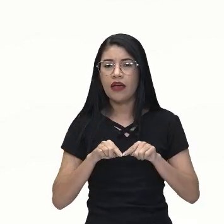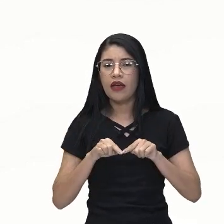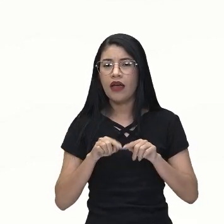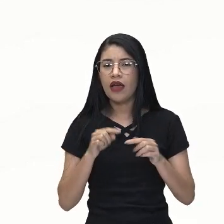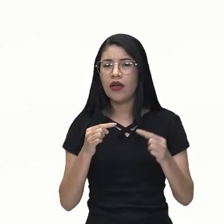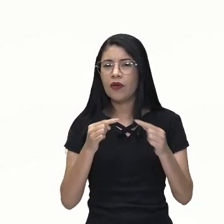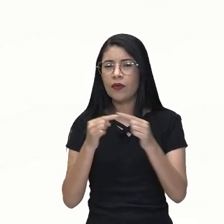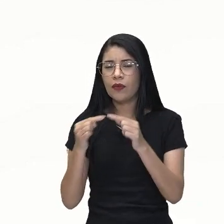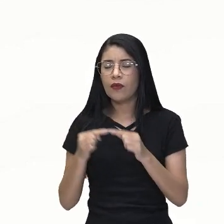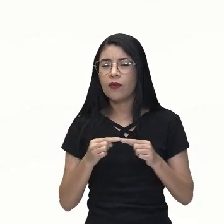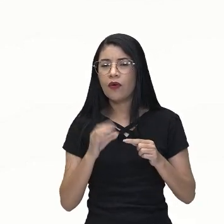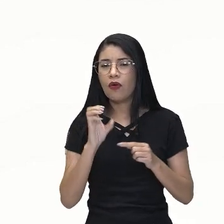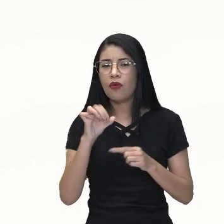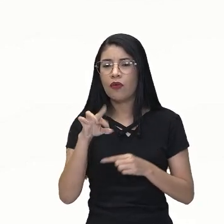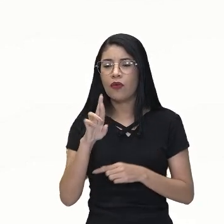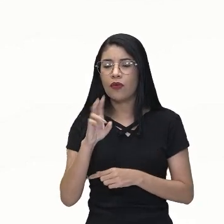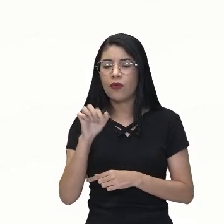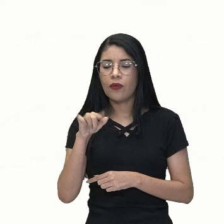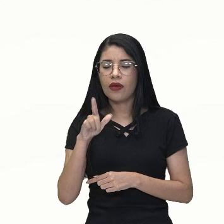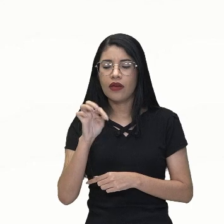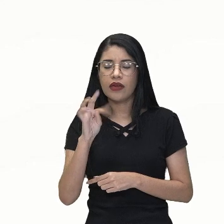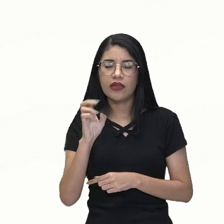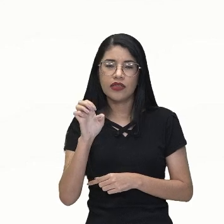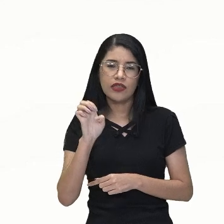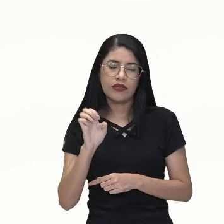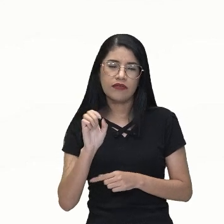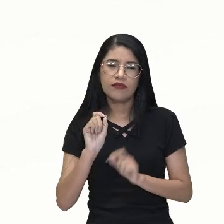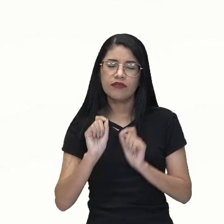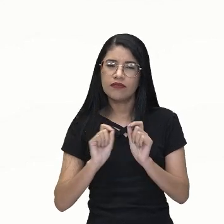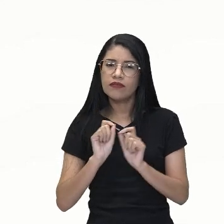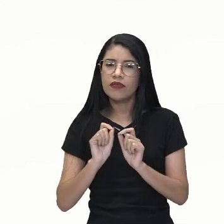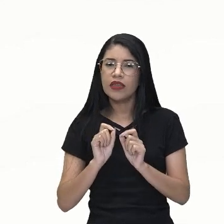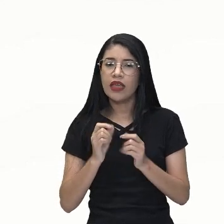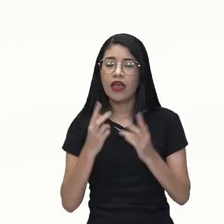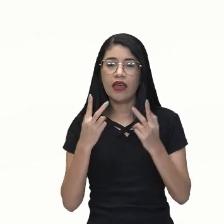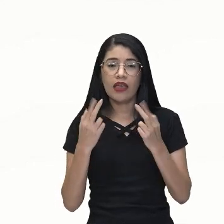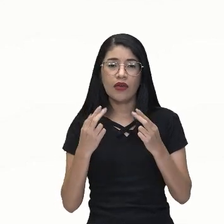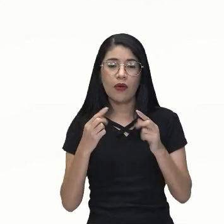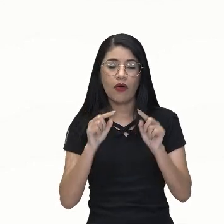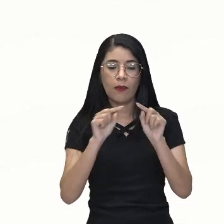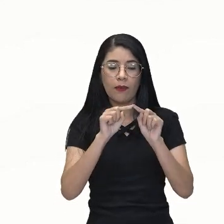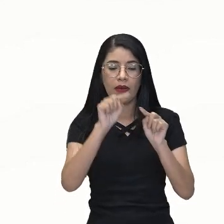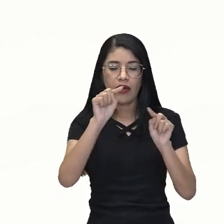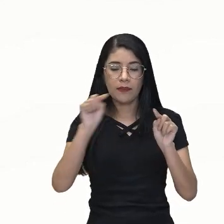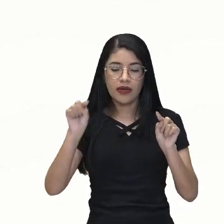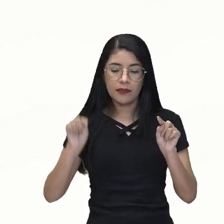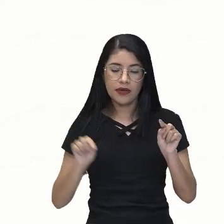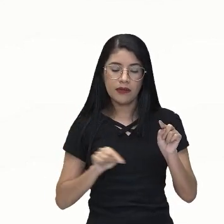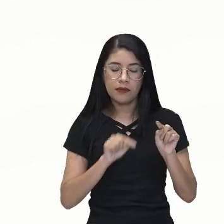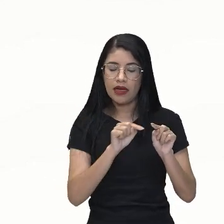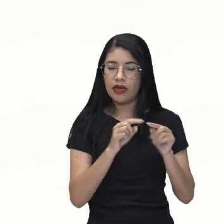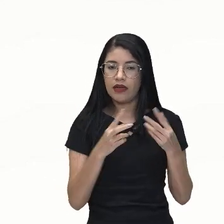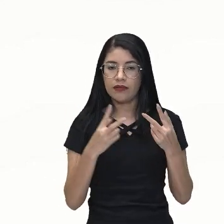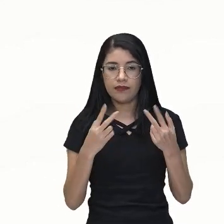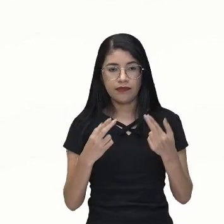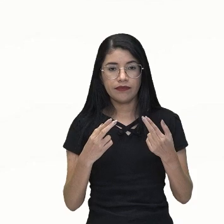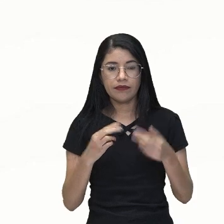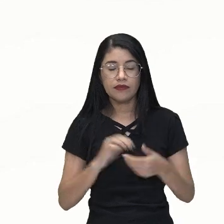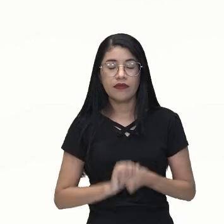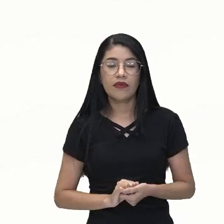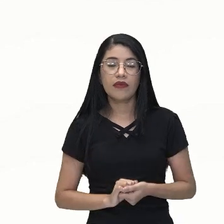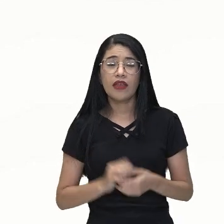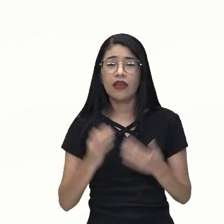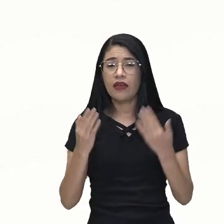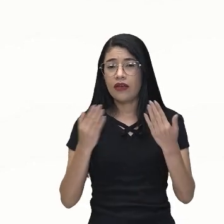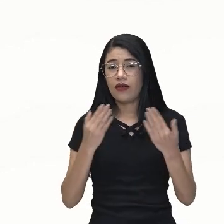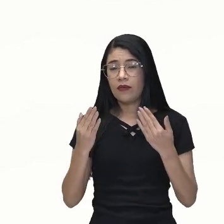lados congruentes? São lados que possuem a mesma medida. Fazendo aqui, então, uma analogia rápida, quando a